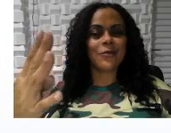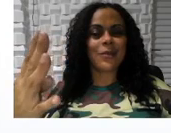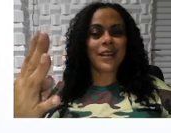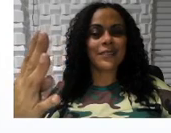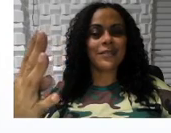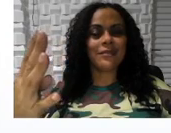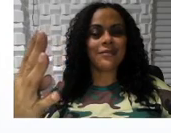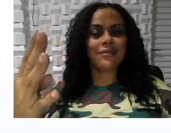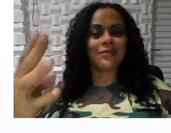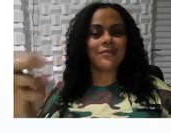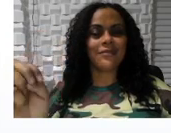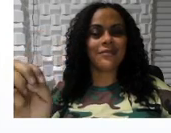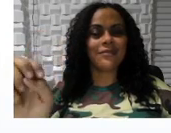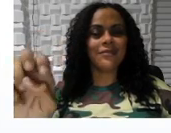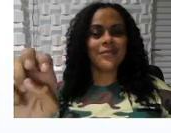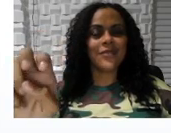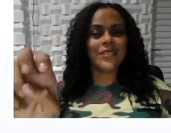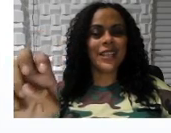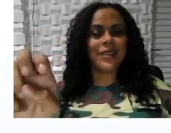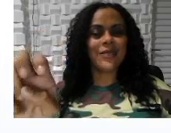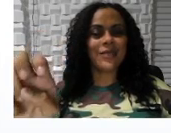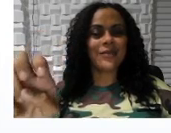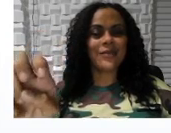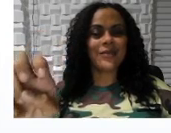4, 5.